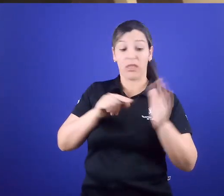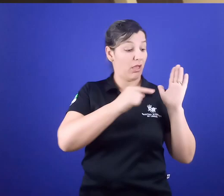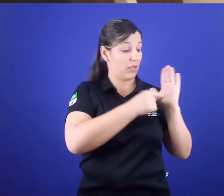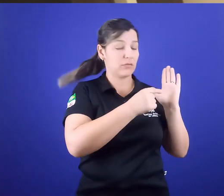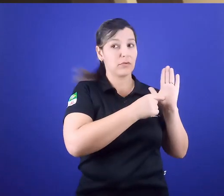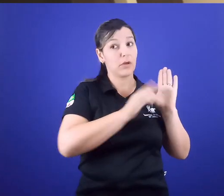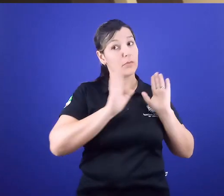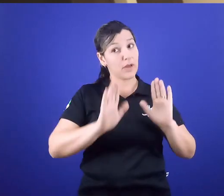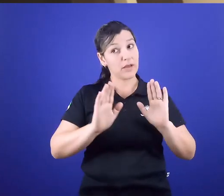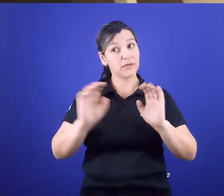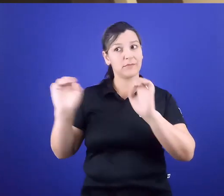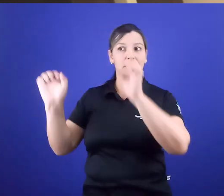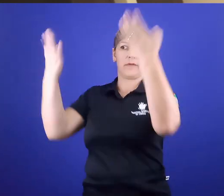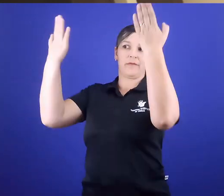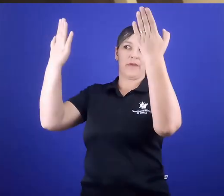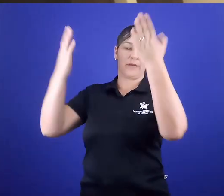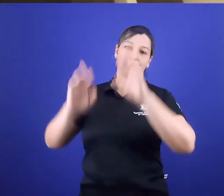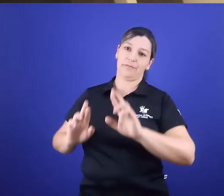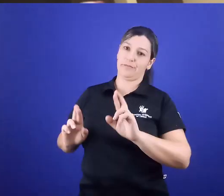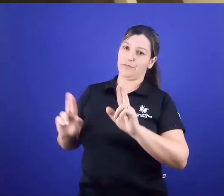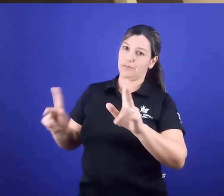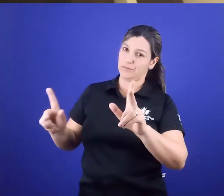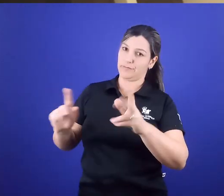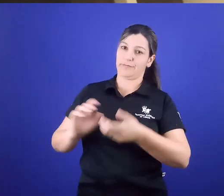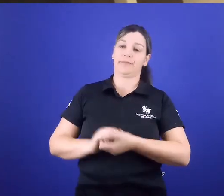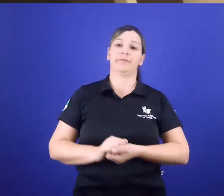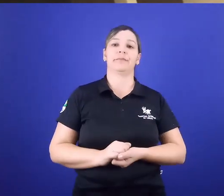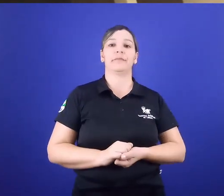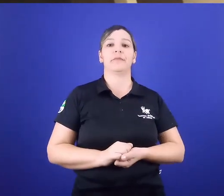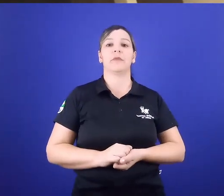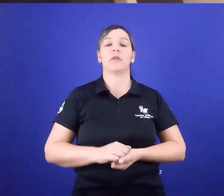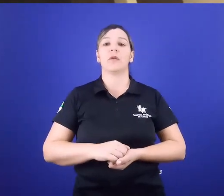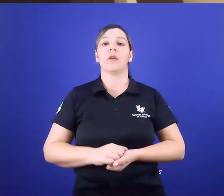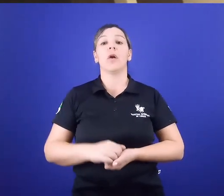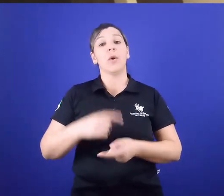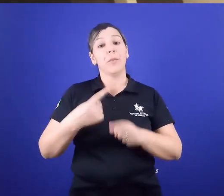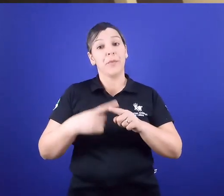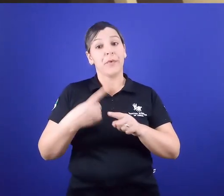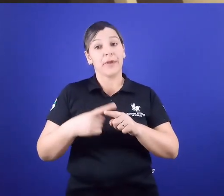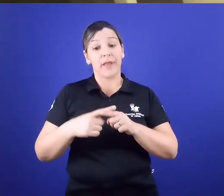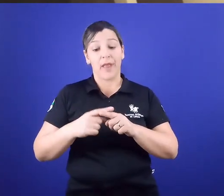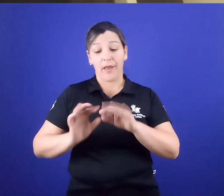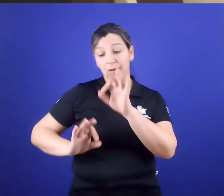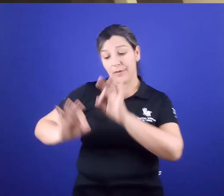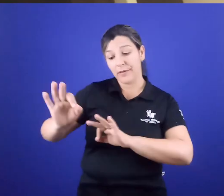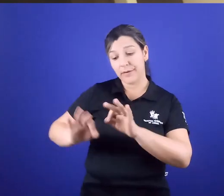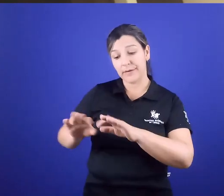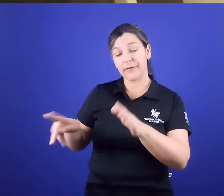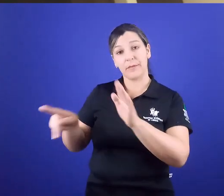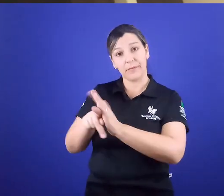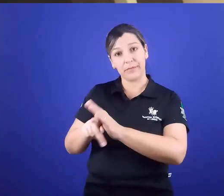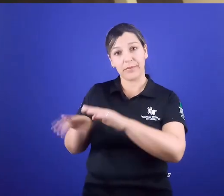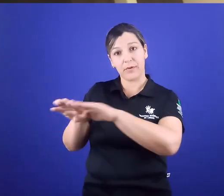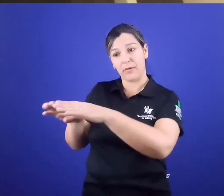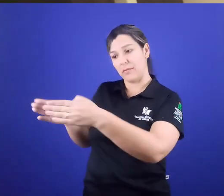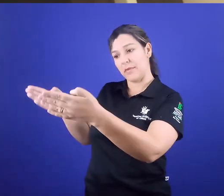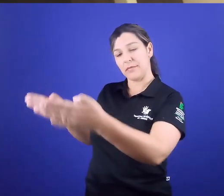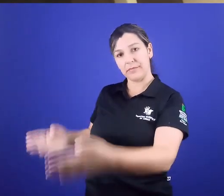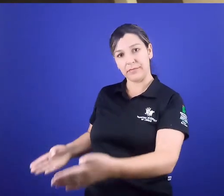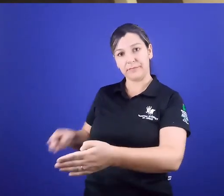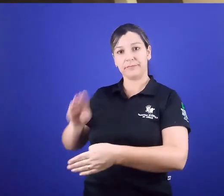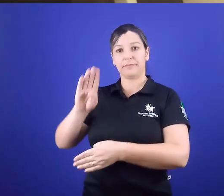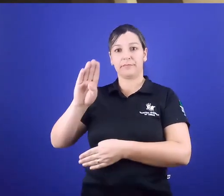mesma estrutura de um restaurante. Então, o buffet entra com os pratos, né, numa ordem. E às vezes, se o seu convidado chegou atrasado, eu